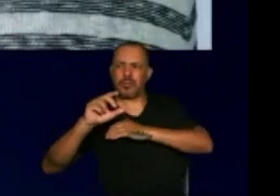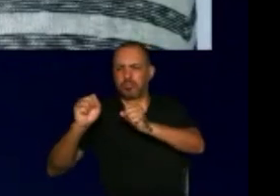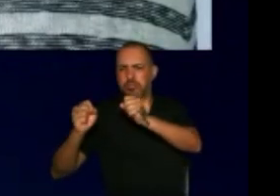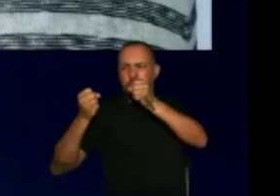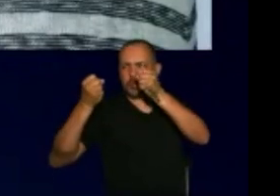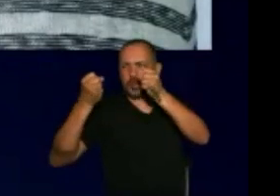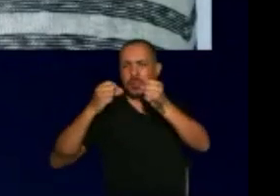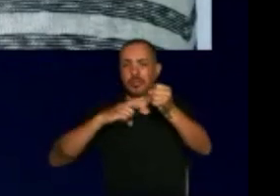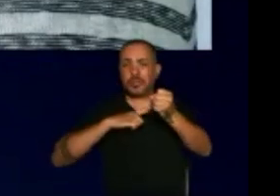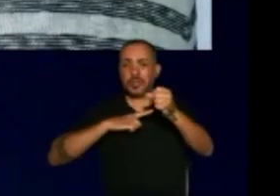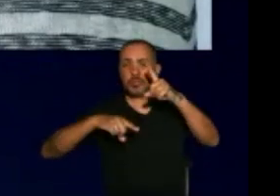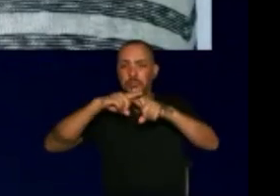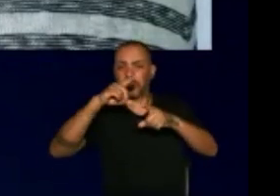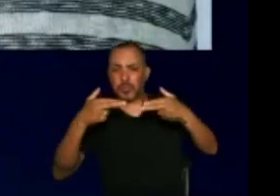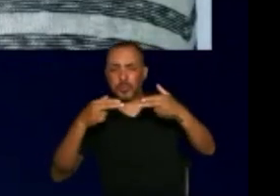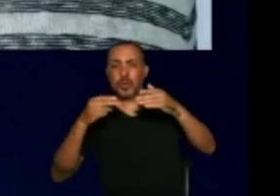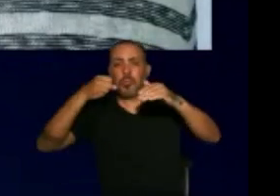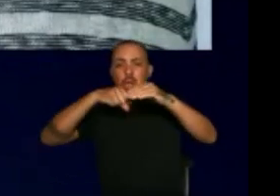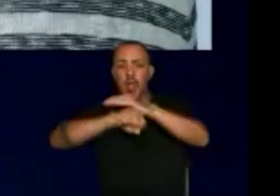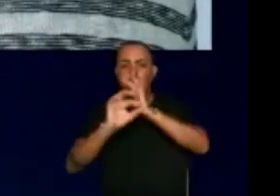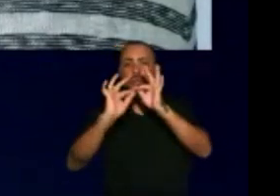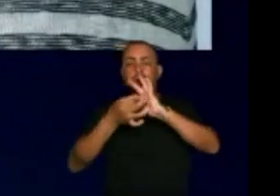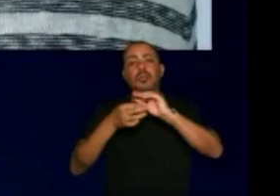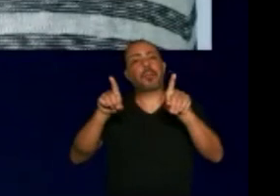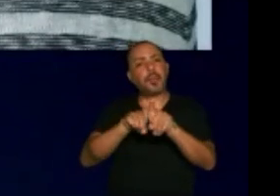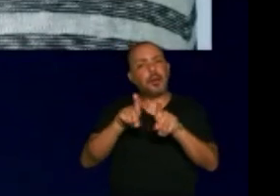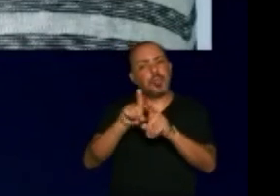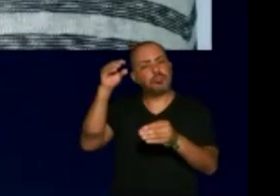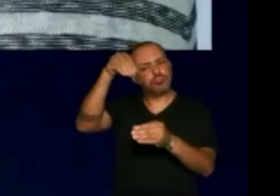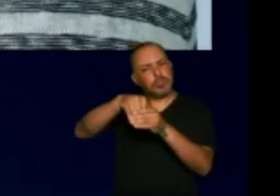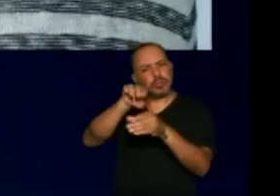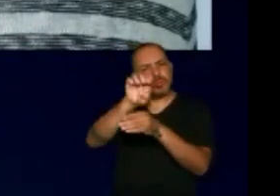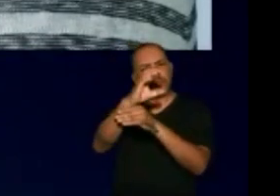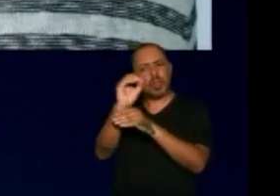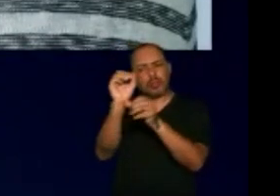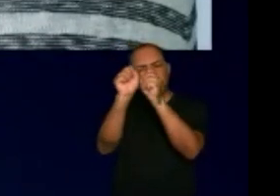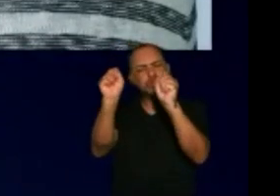internacionais ou que já estão com seus produtos no mercado internacional, porém, dentro do nosso ecossistema, nós não